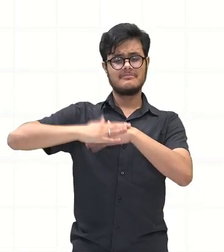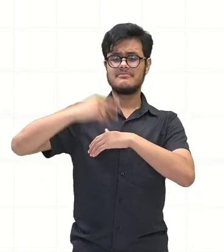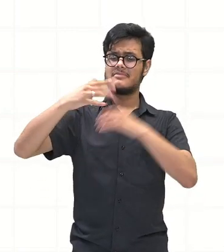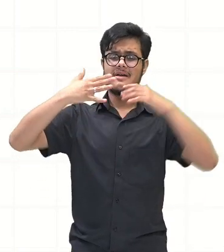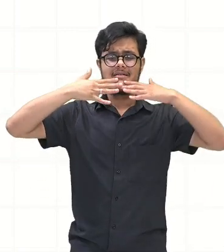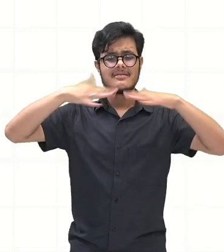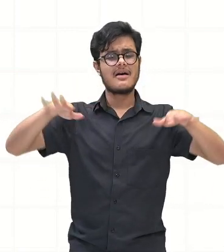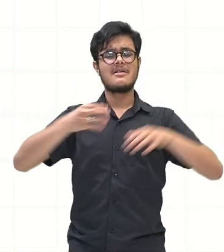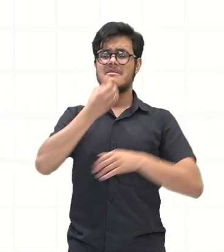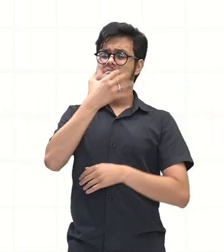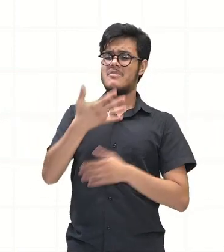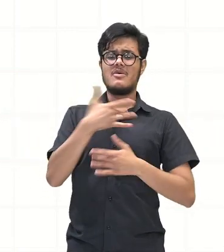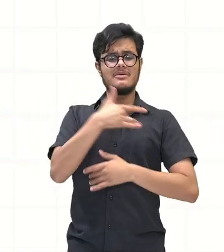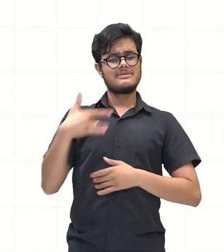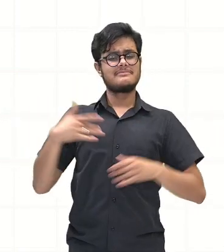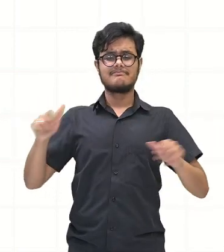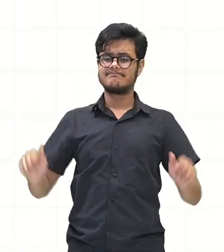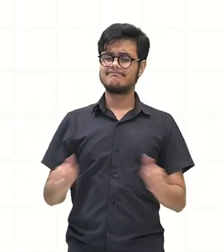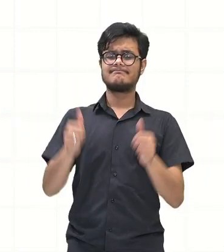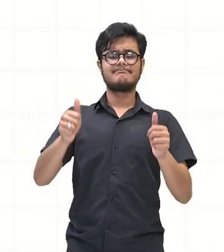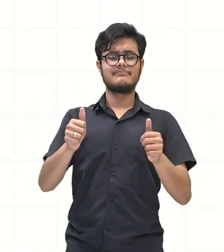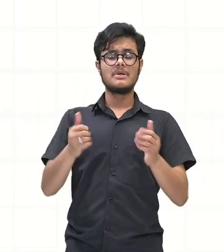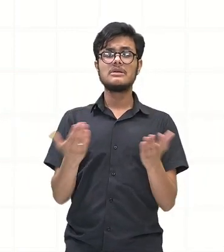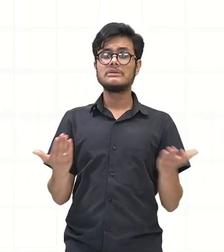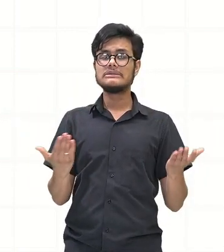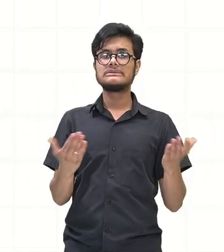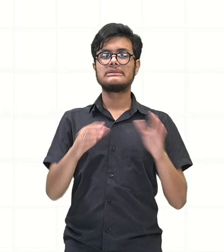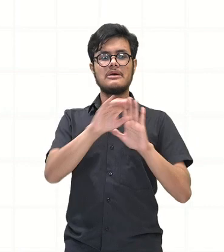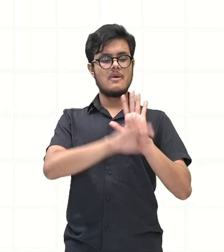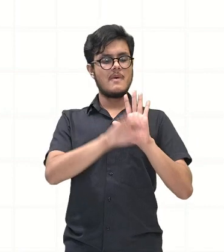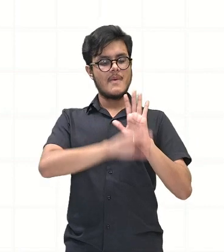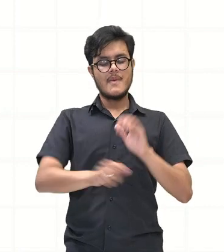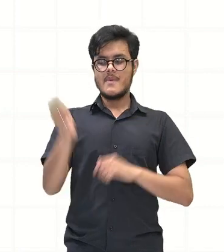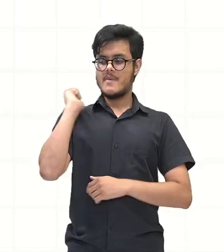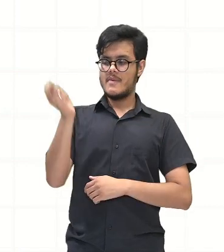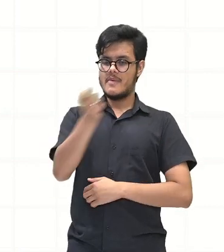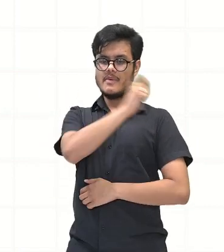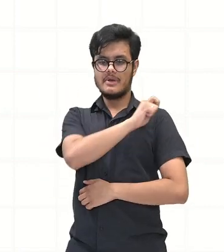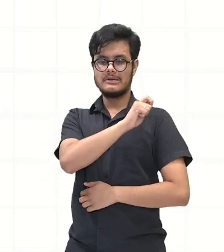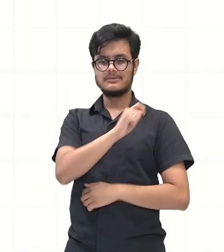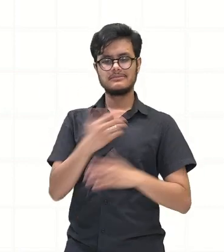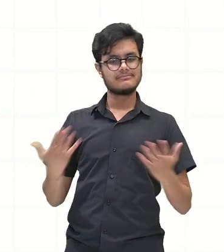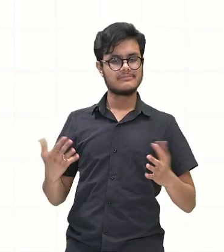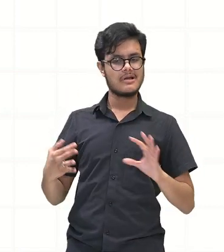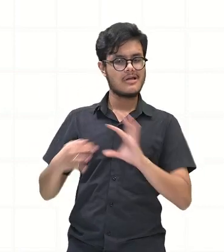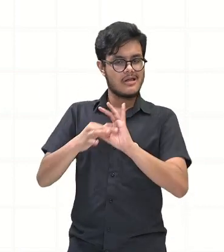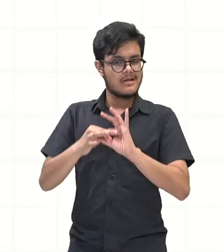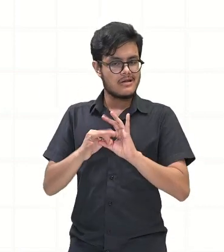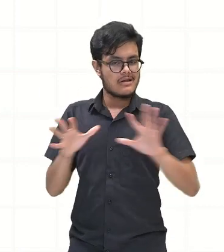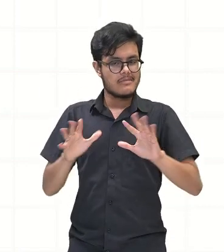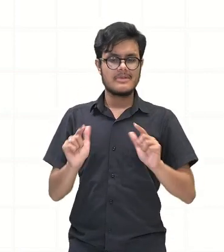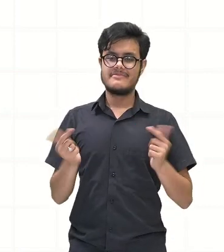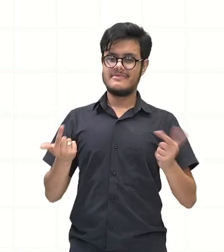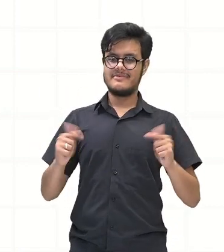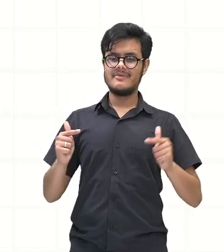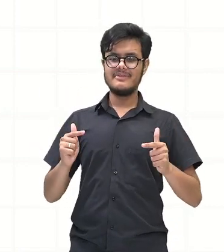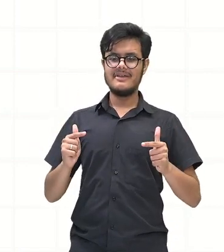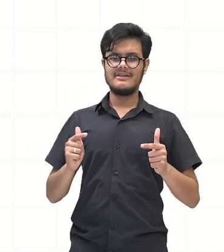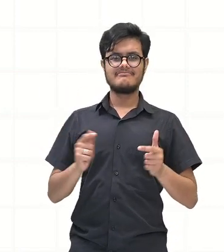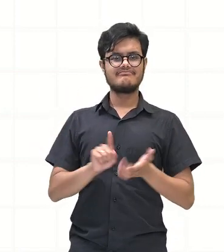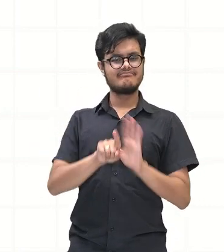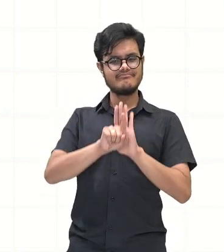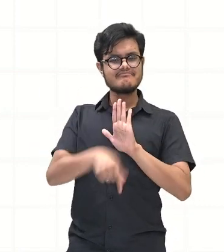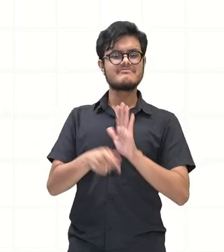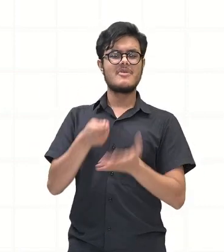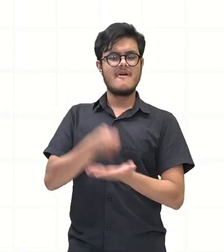forma bem, né, de forma plena. E o conceito de escravização é justamente o quê? Retirar a liberdade daquela pessoa e